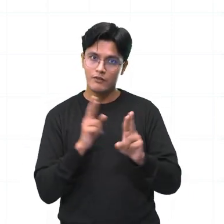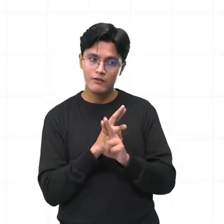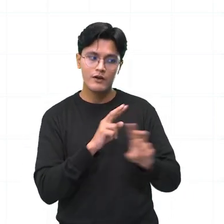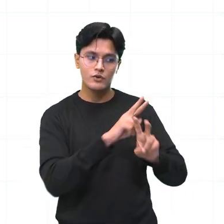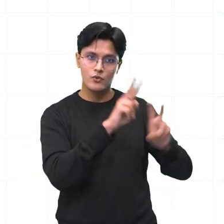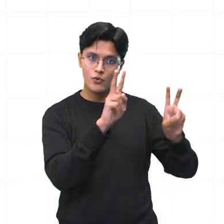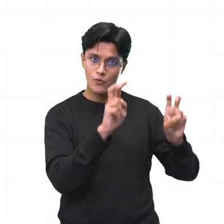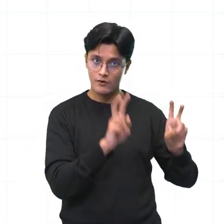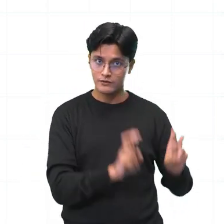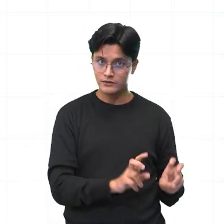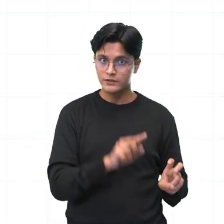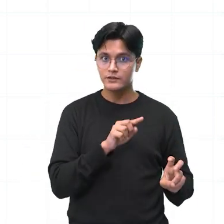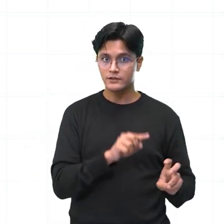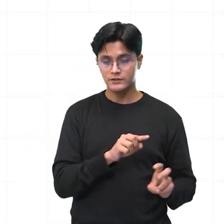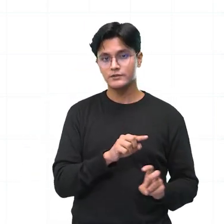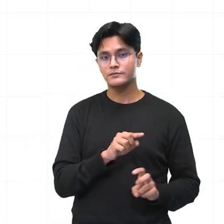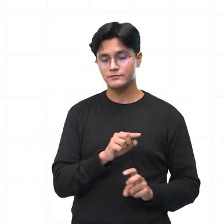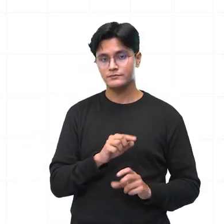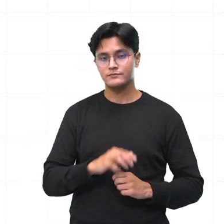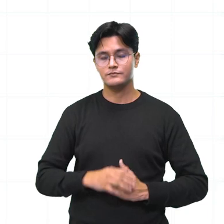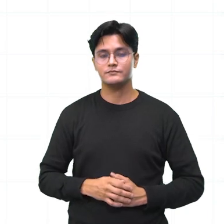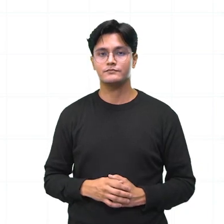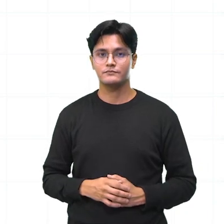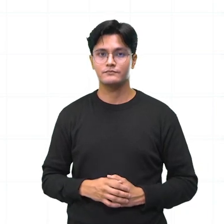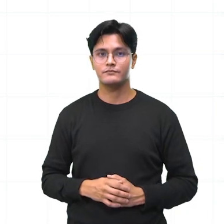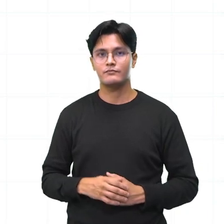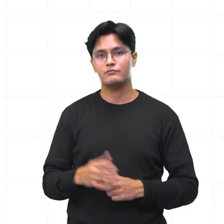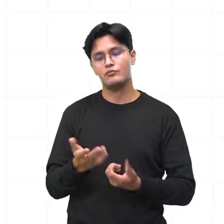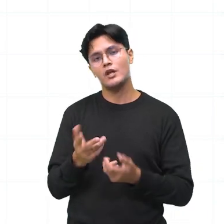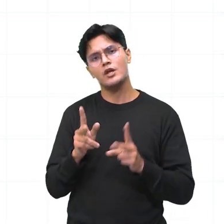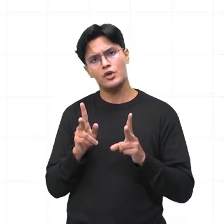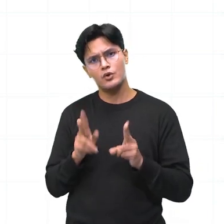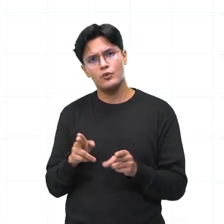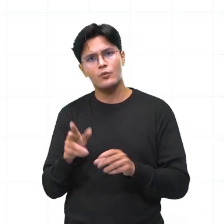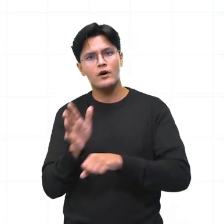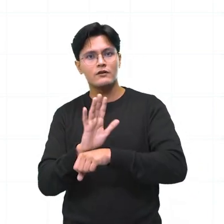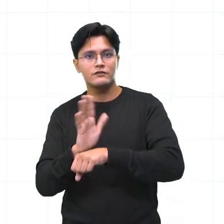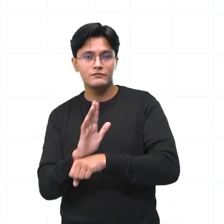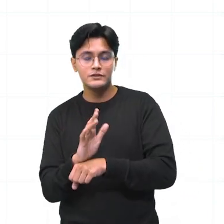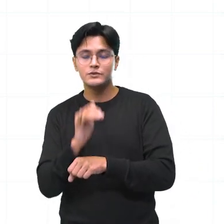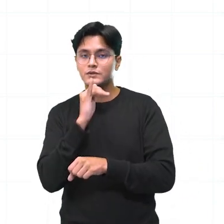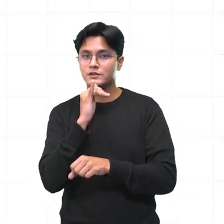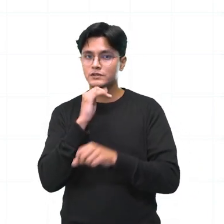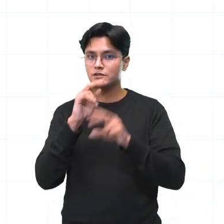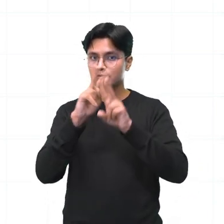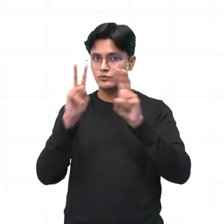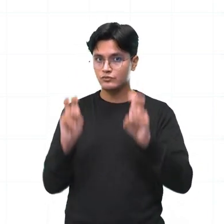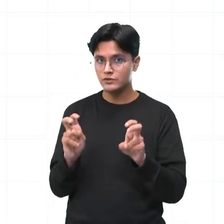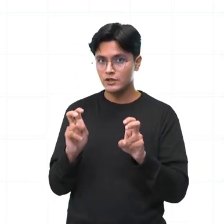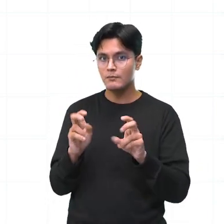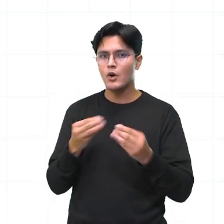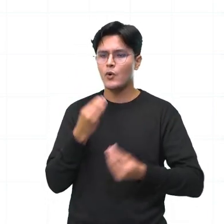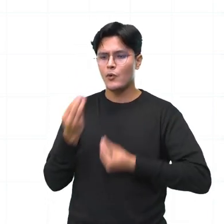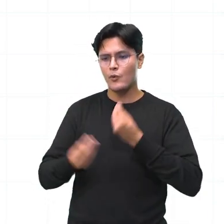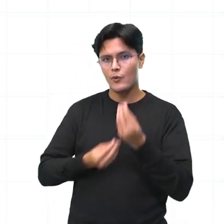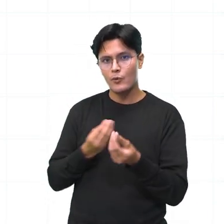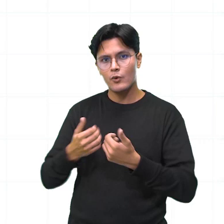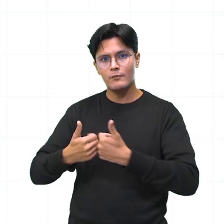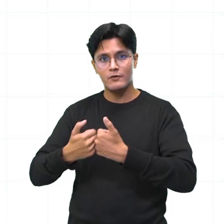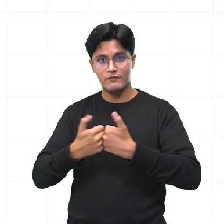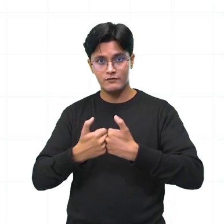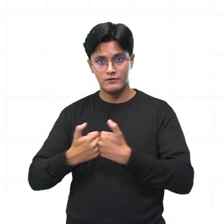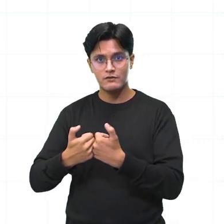Seja, como nós vimos no nosso vídeo, né, interferência dos videogames na vida das crianças, seja